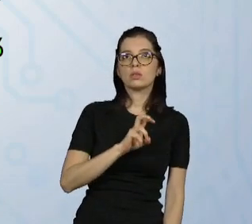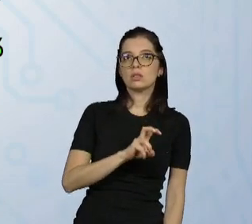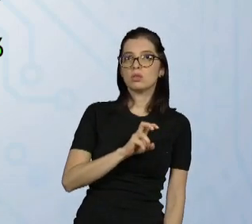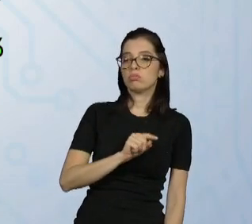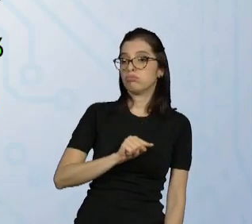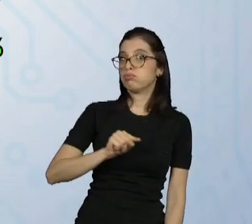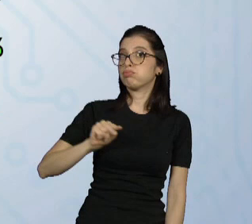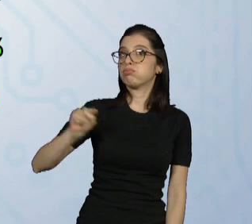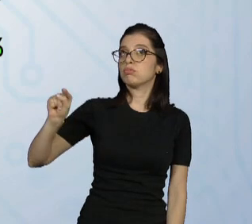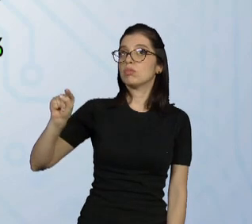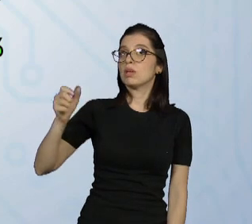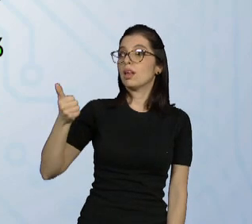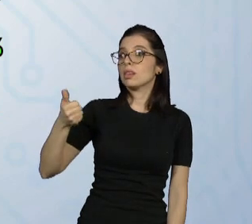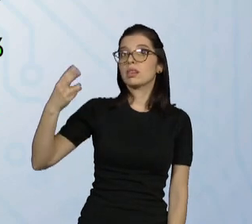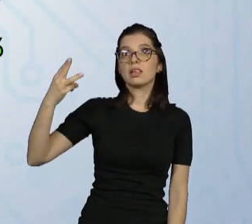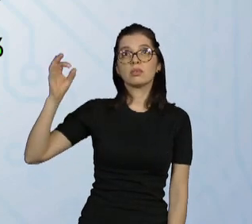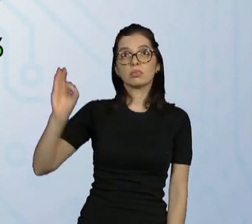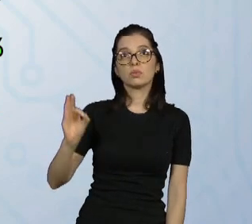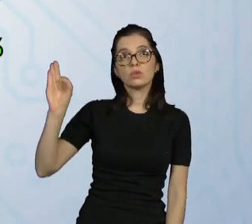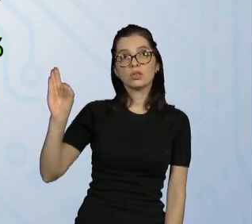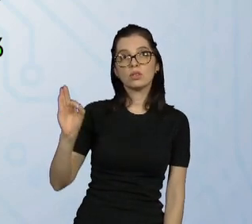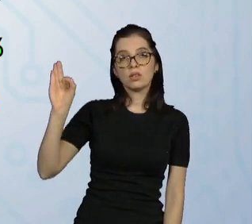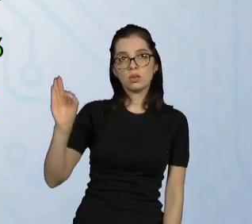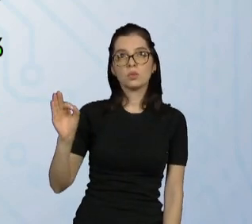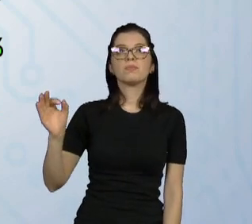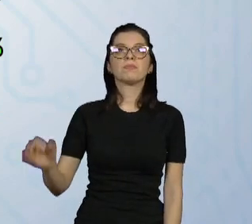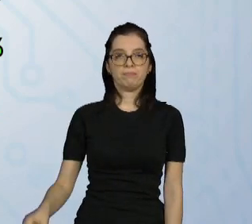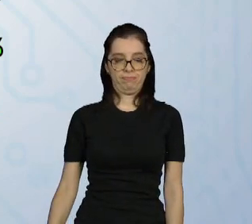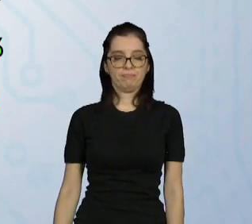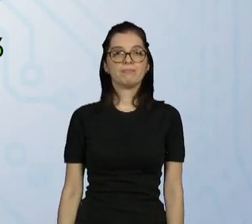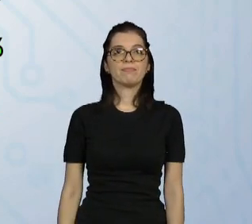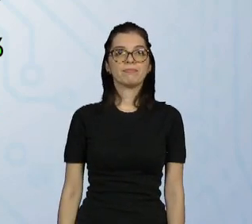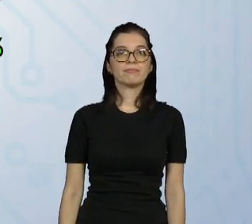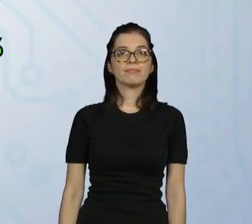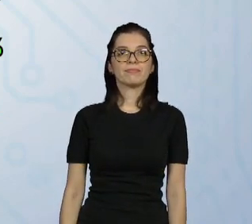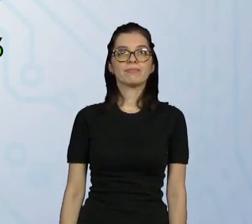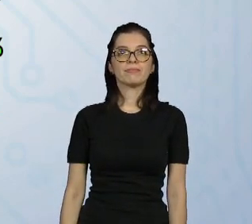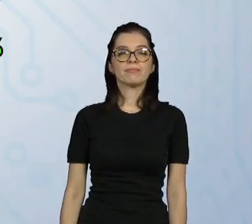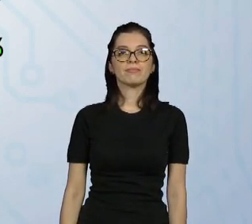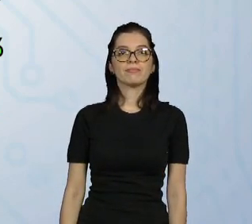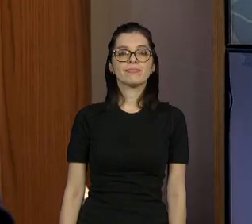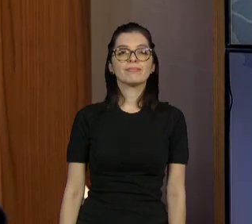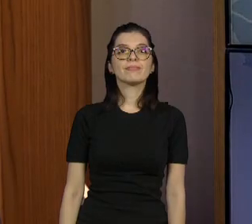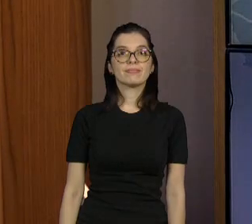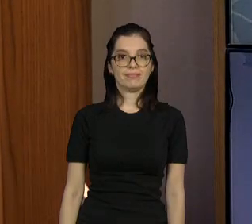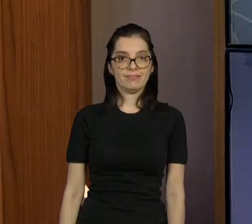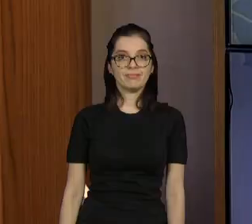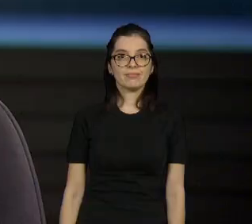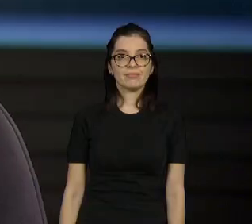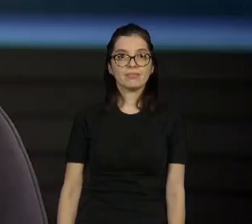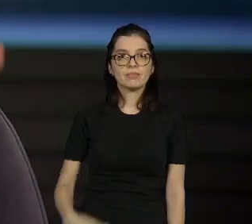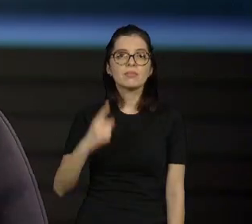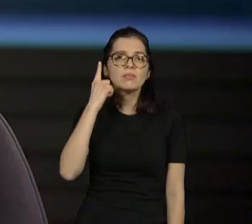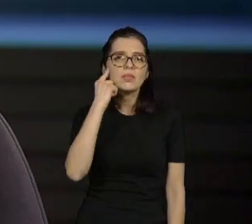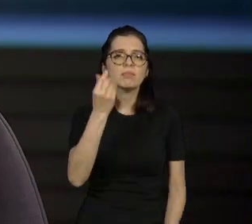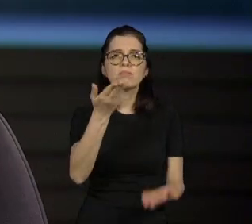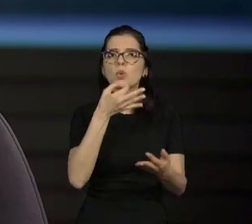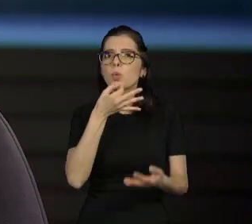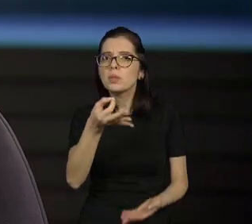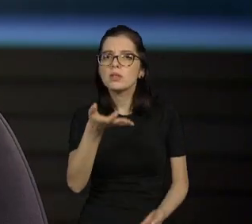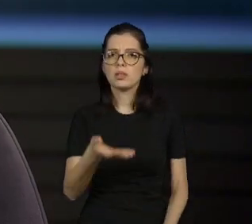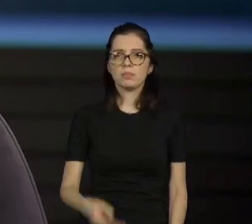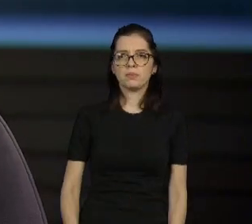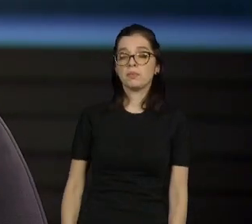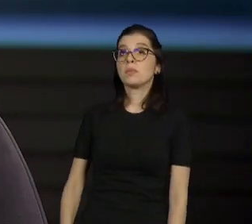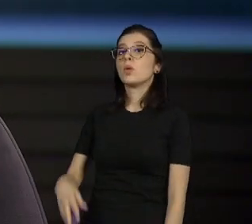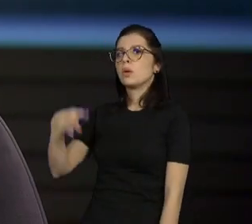13%. E Heitor Ferrer, do Solidariedade, permanece com 7%. Vera? Lembra que na semana passada eu